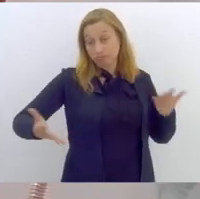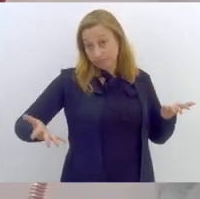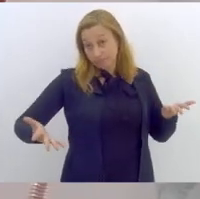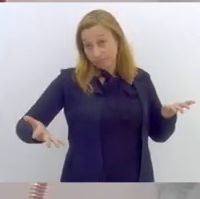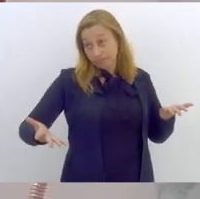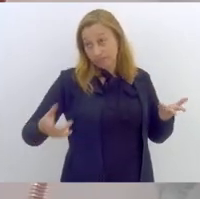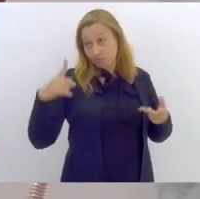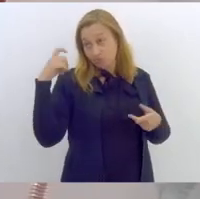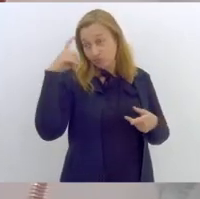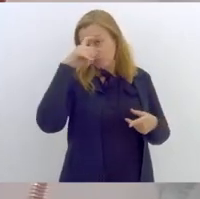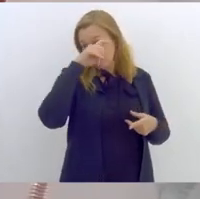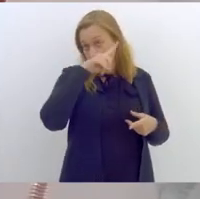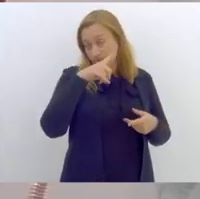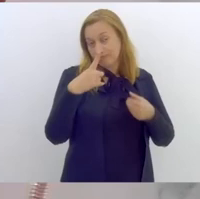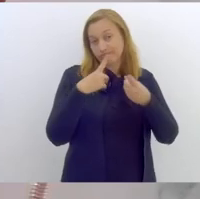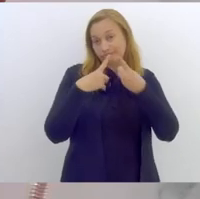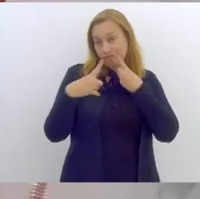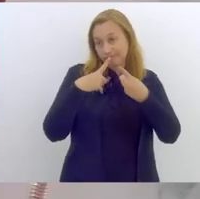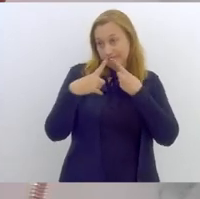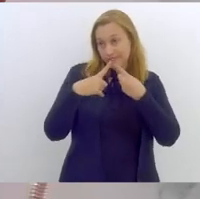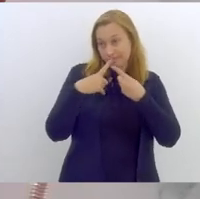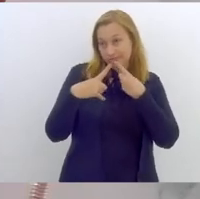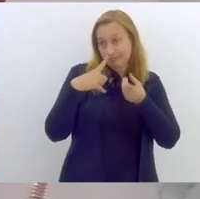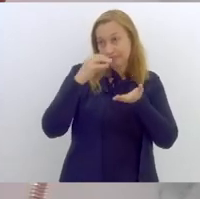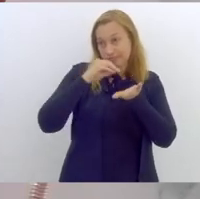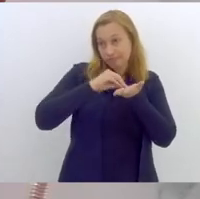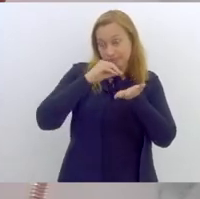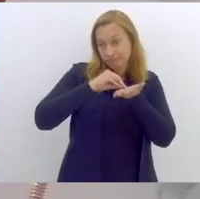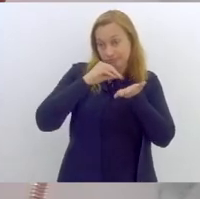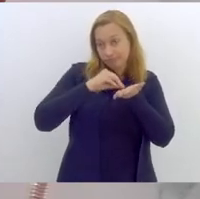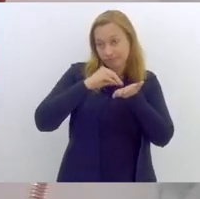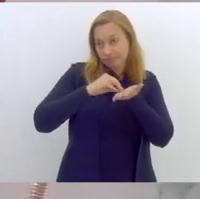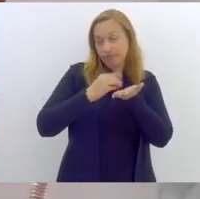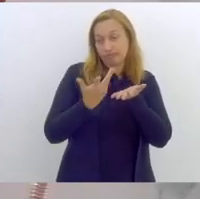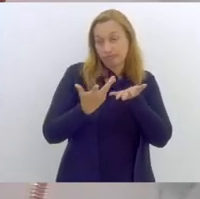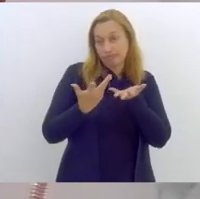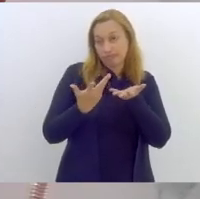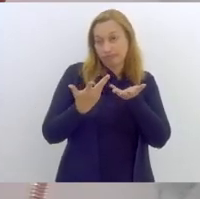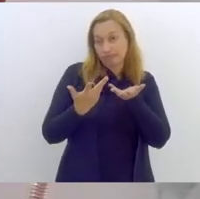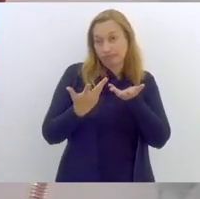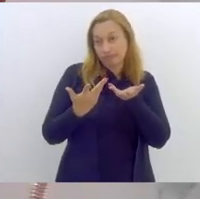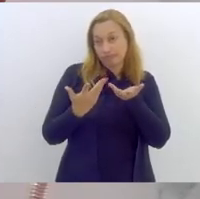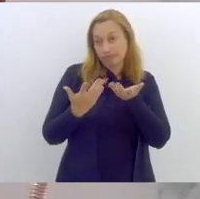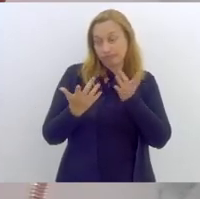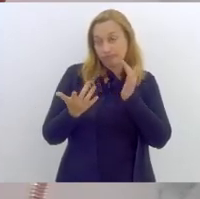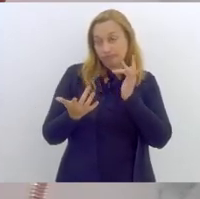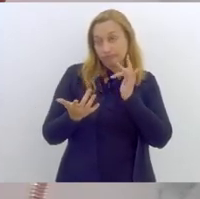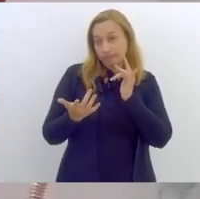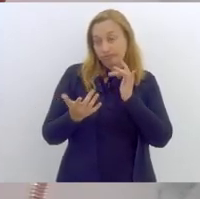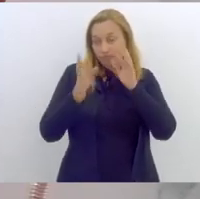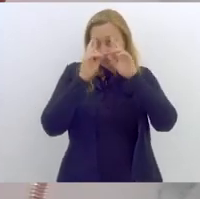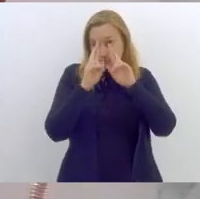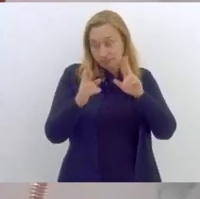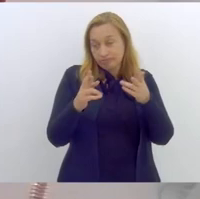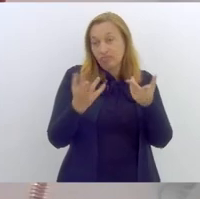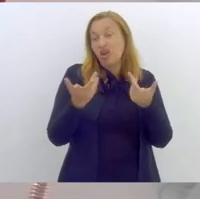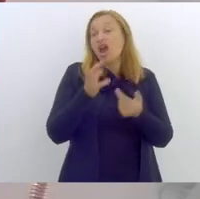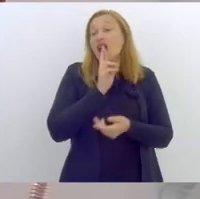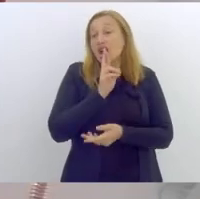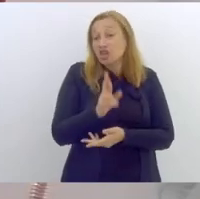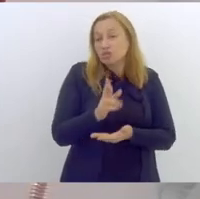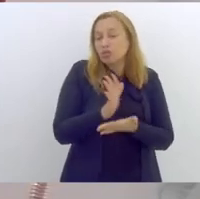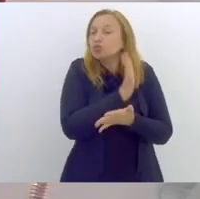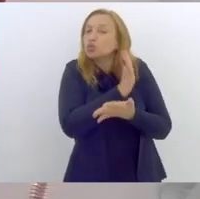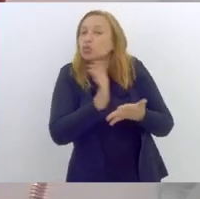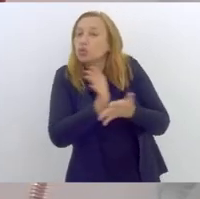é da dificuldade de diálogo a falta de calor no Debate Diário é a resposta que já tive em alguns